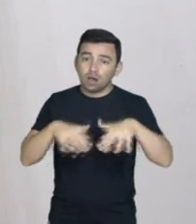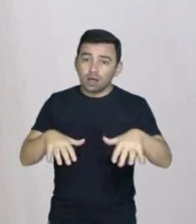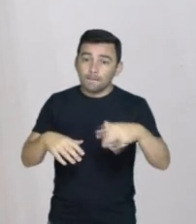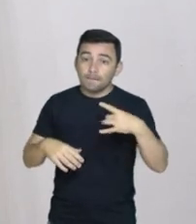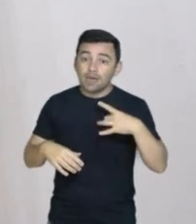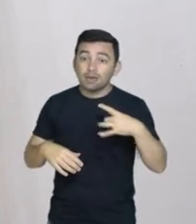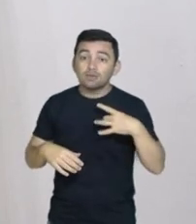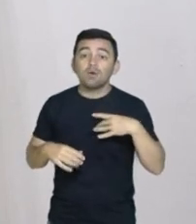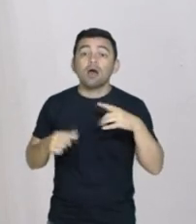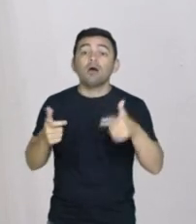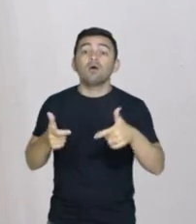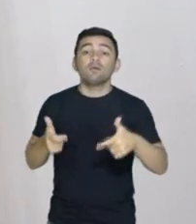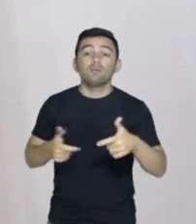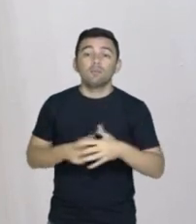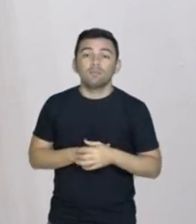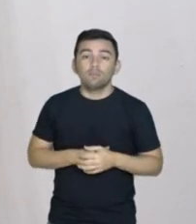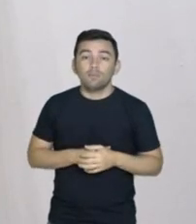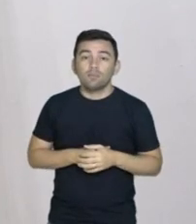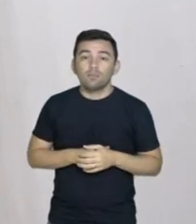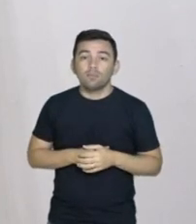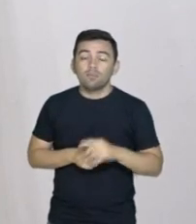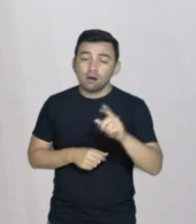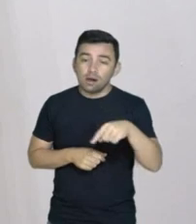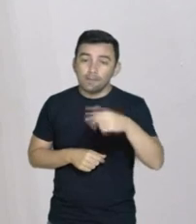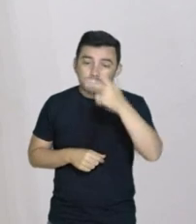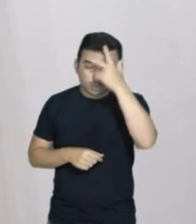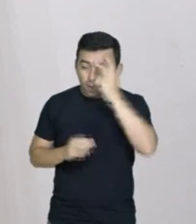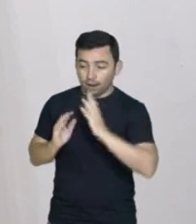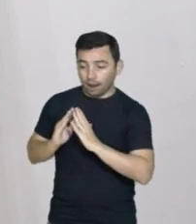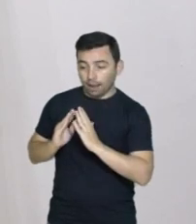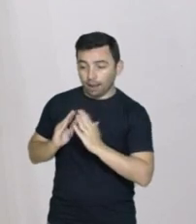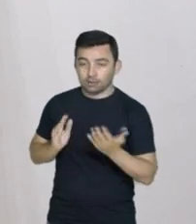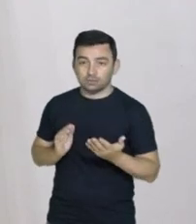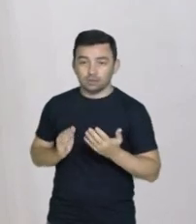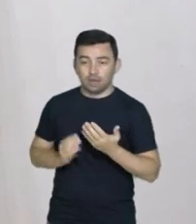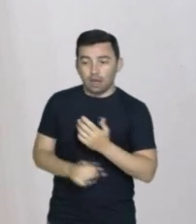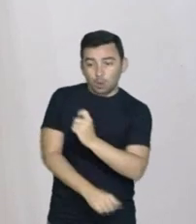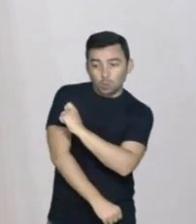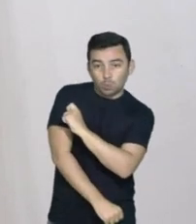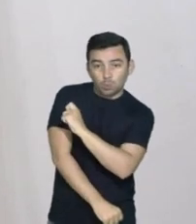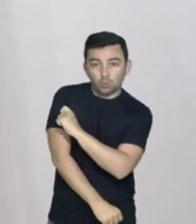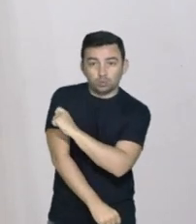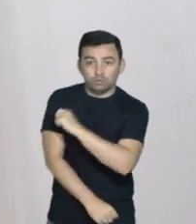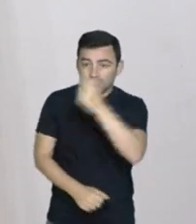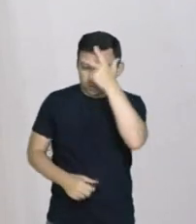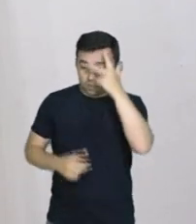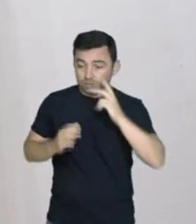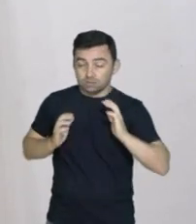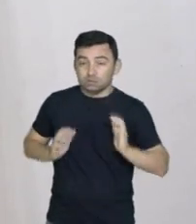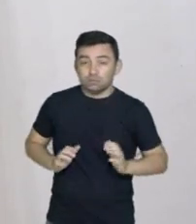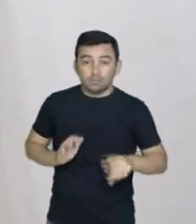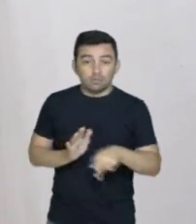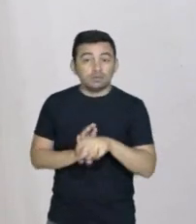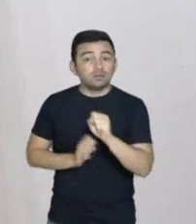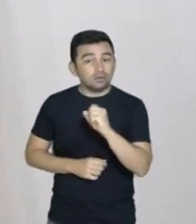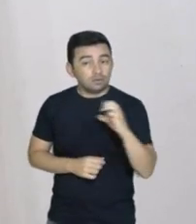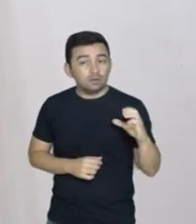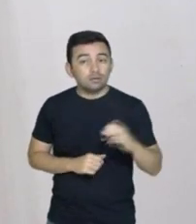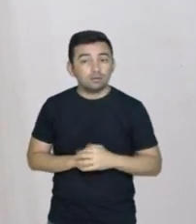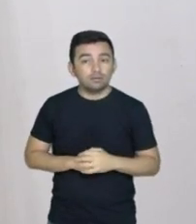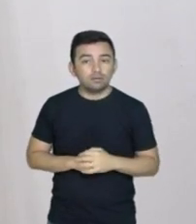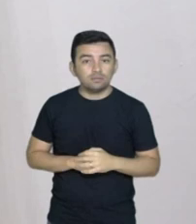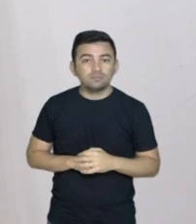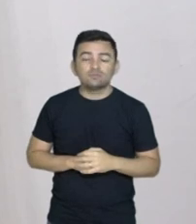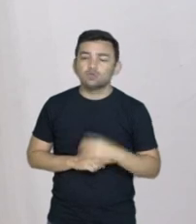também deputado antídio na dona de casa no estudante no cidadão de Santa Catarina e é